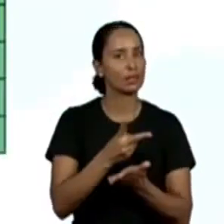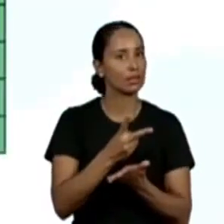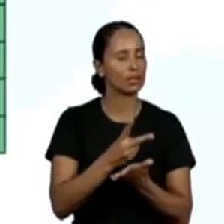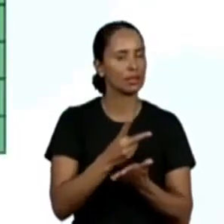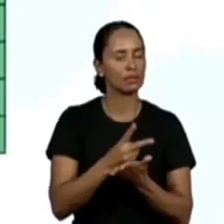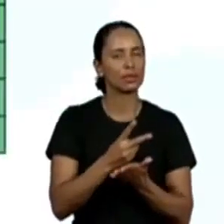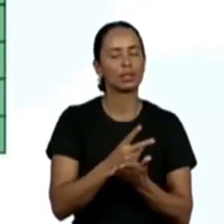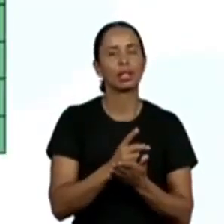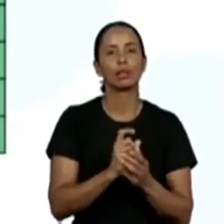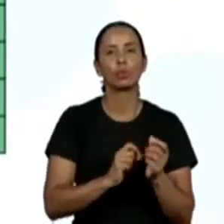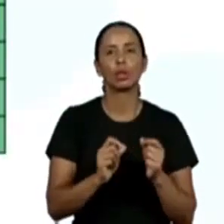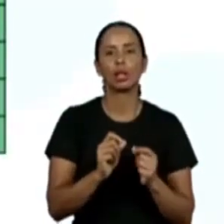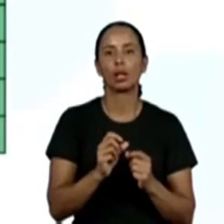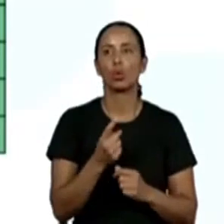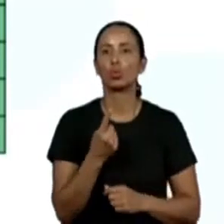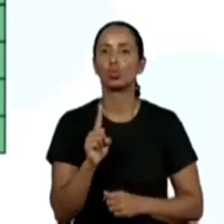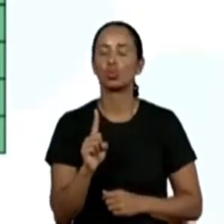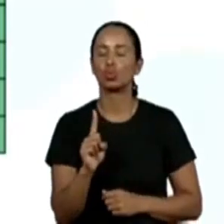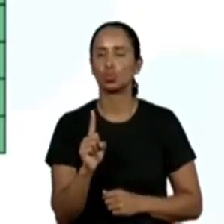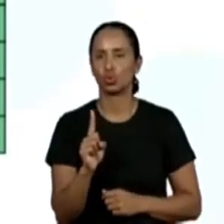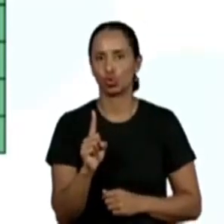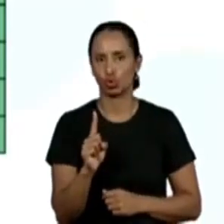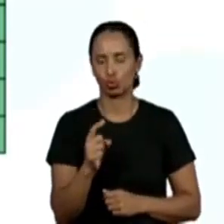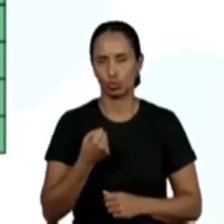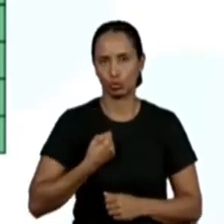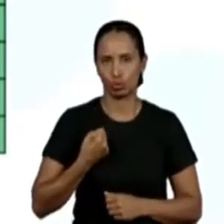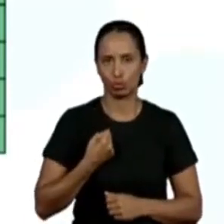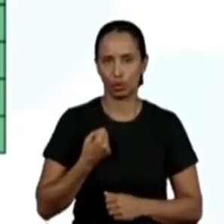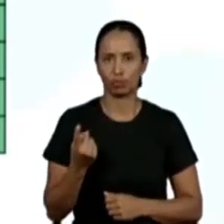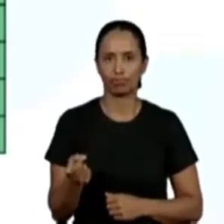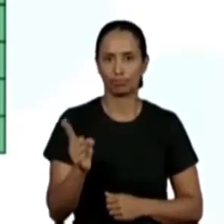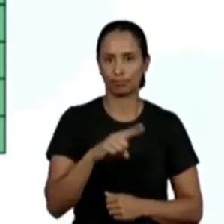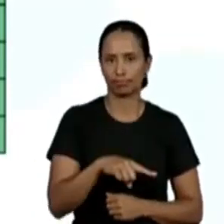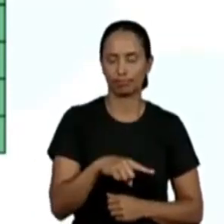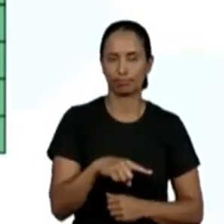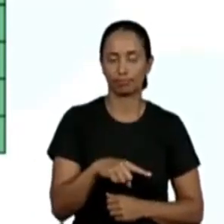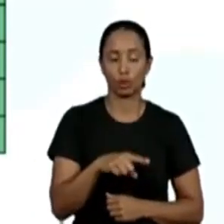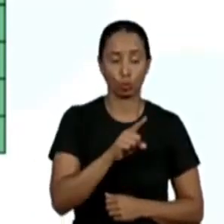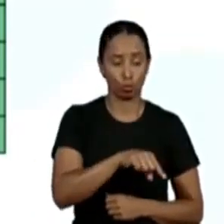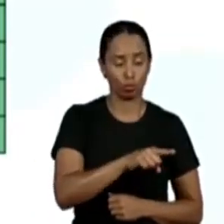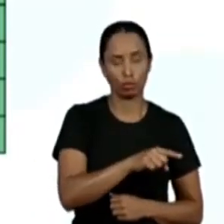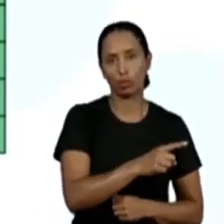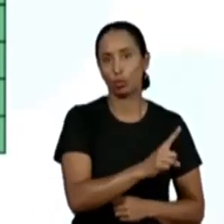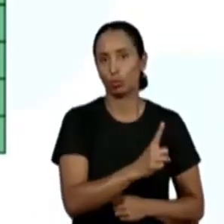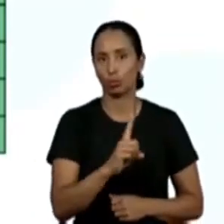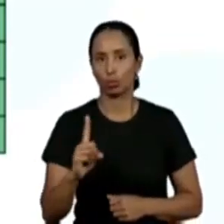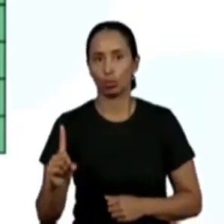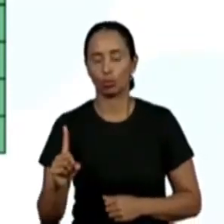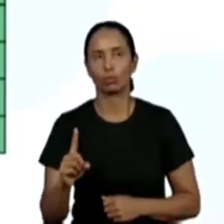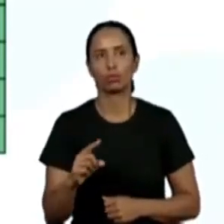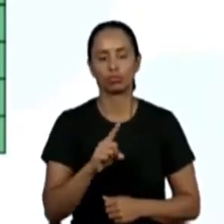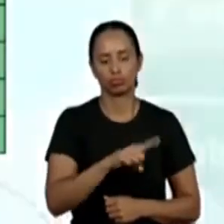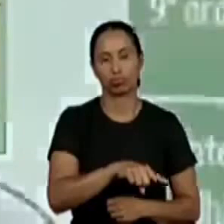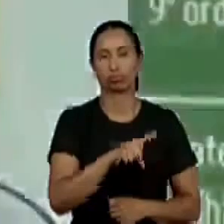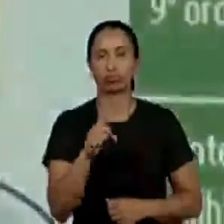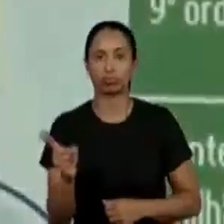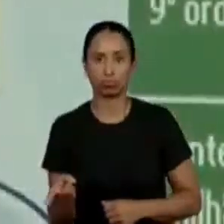último número para frente. Então eu vou fazer o seguinte, ó, eu vou pegar esse número aqui, ó,